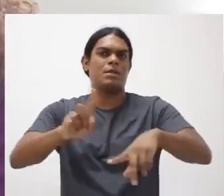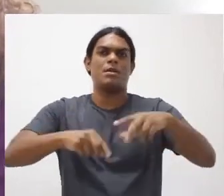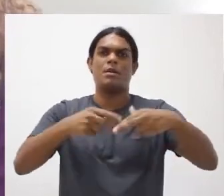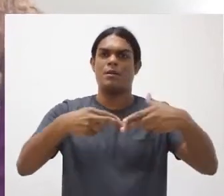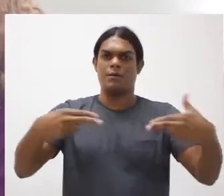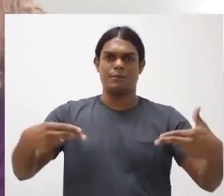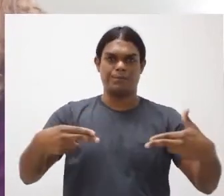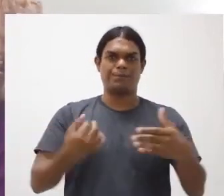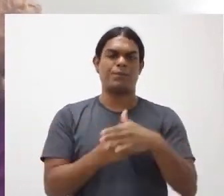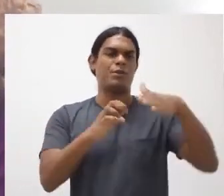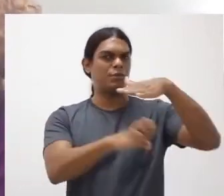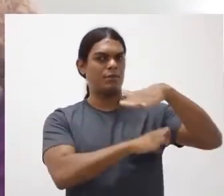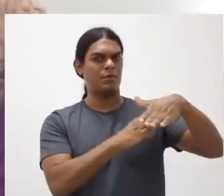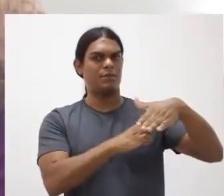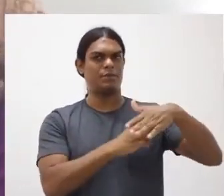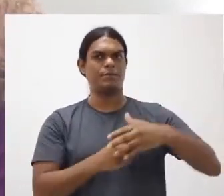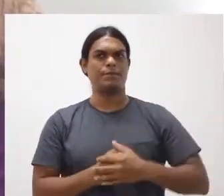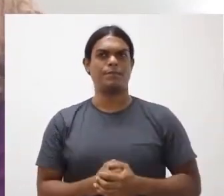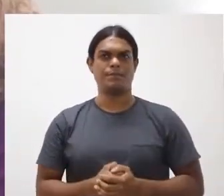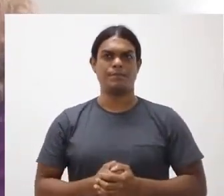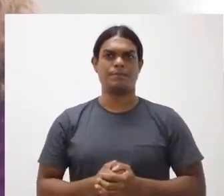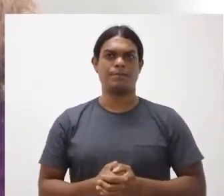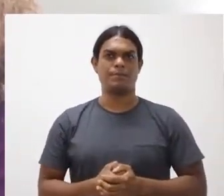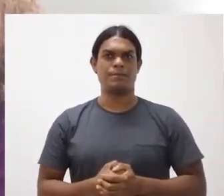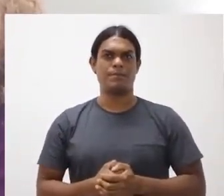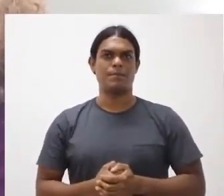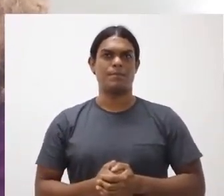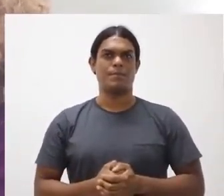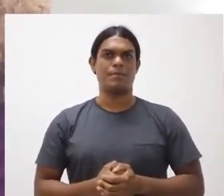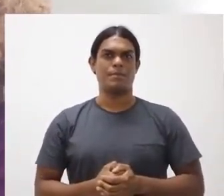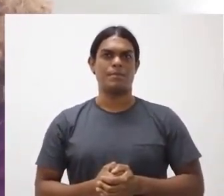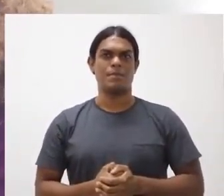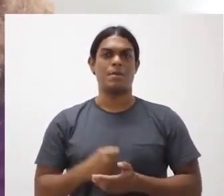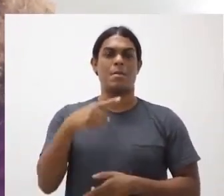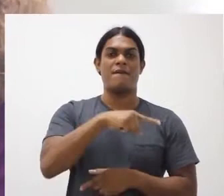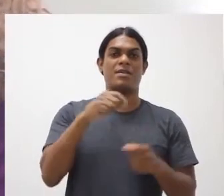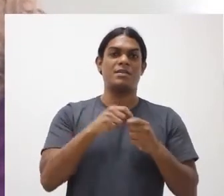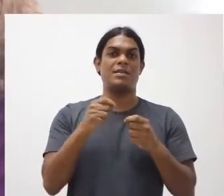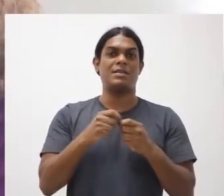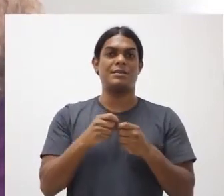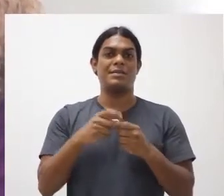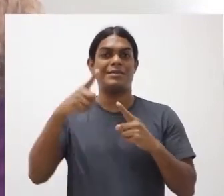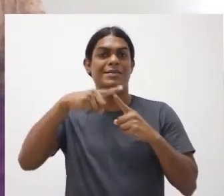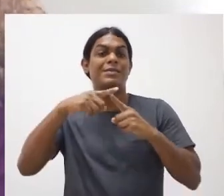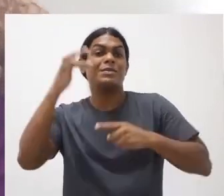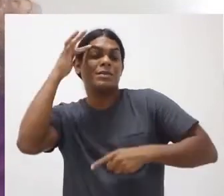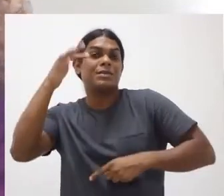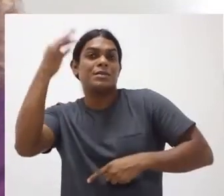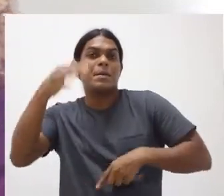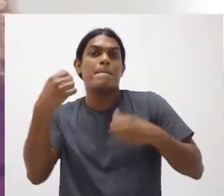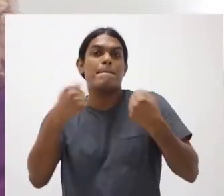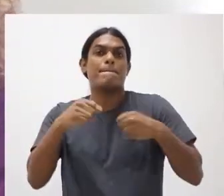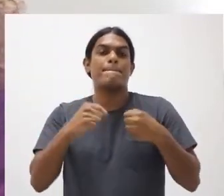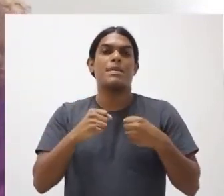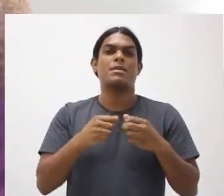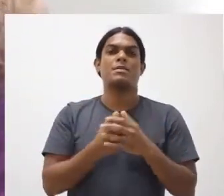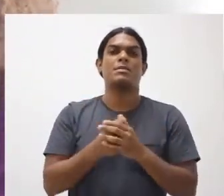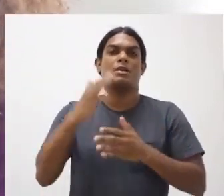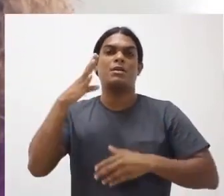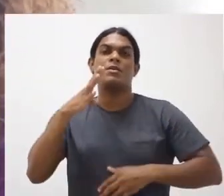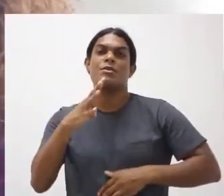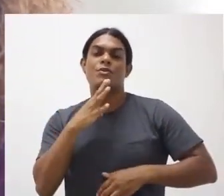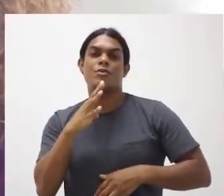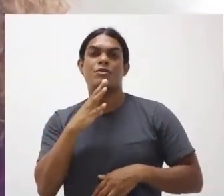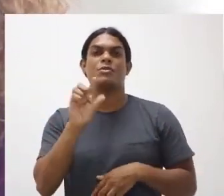organização. Para tomar esse tipo de decisão, ele precisa então, ou ela, conhecer quais são os custos de